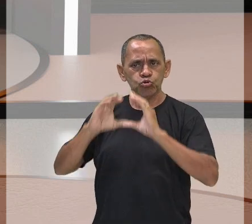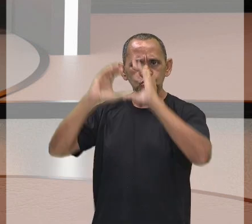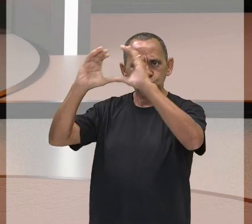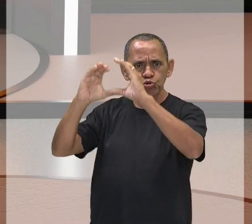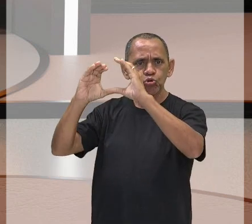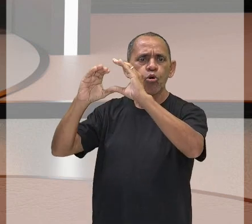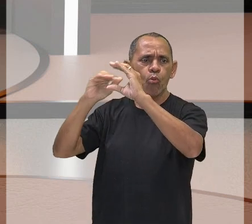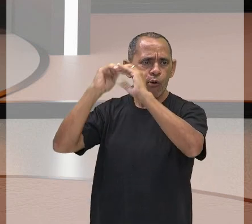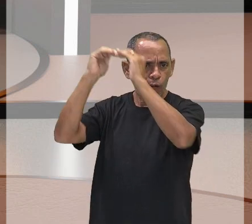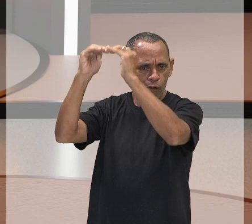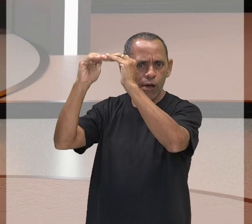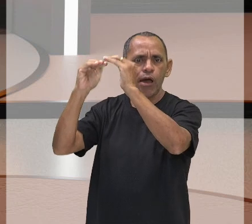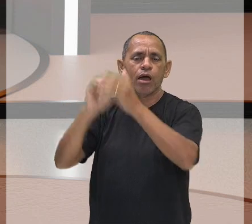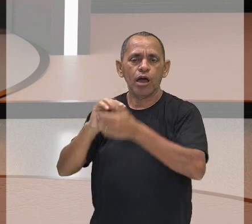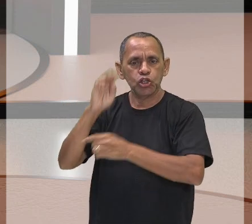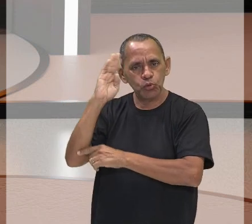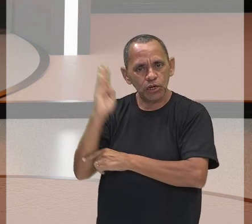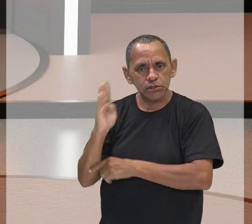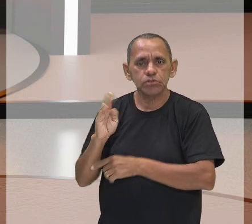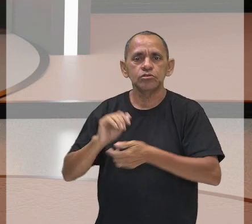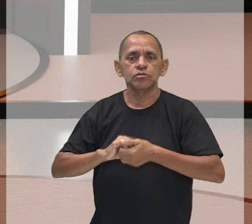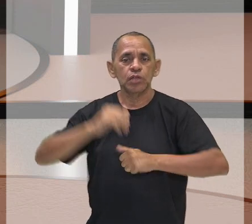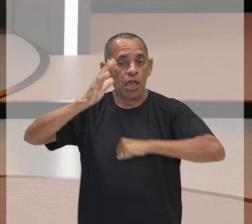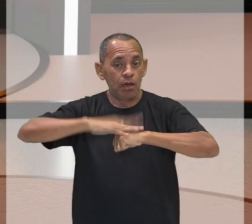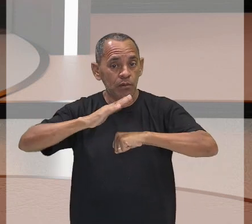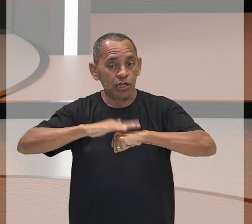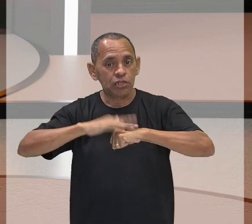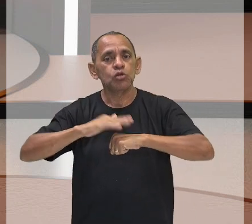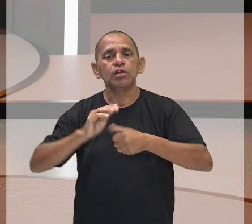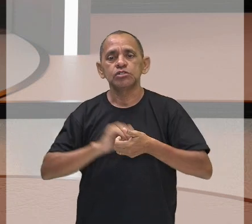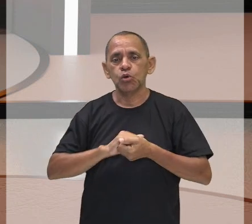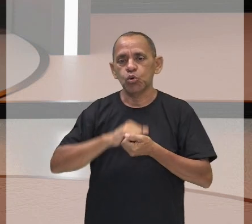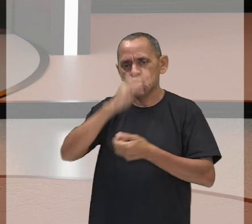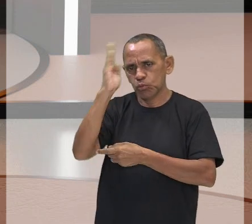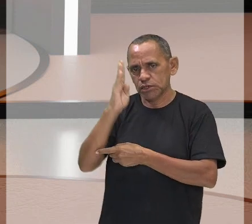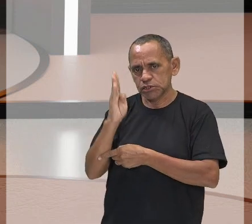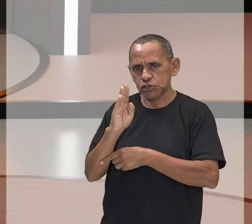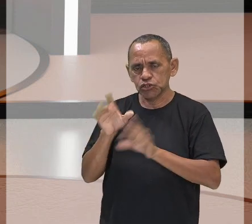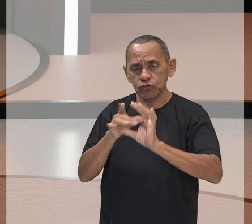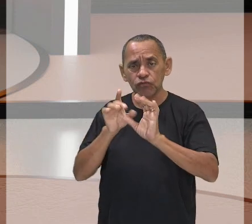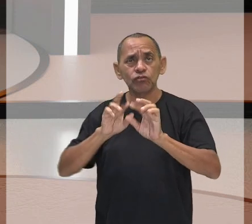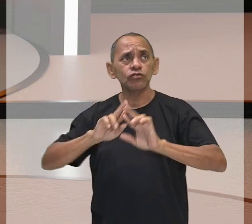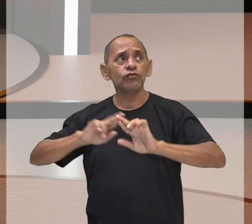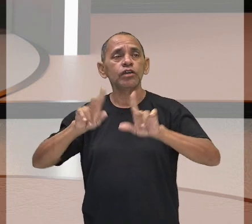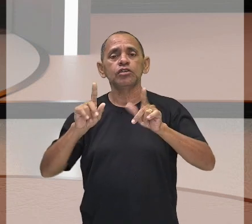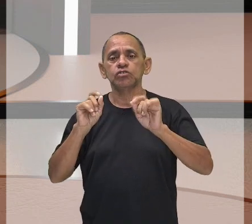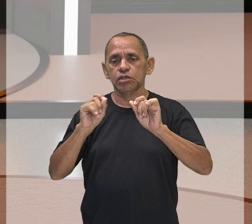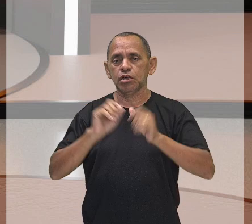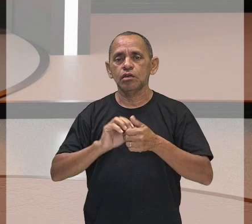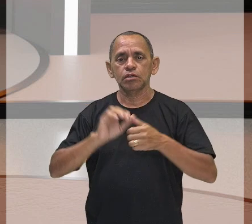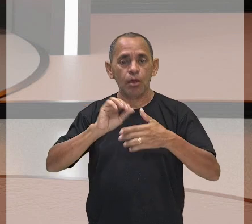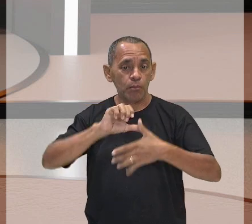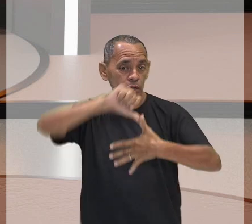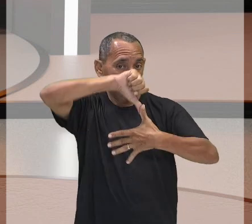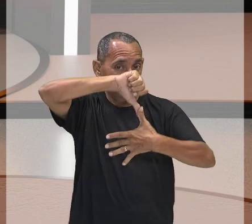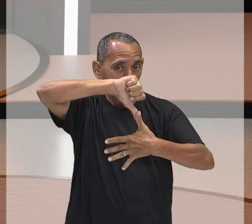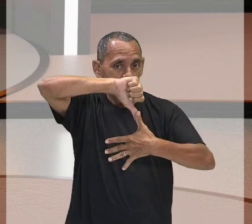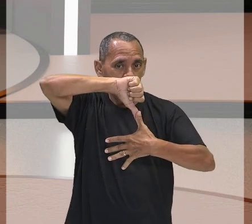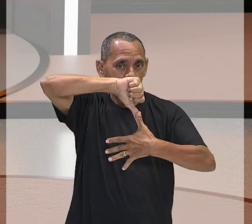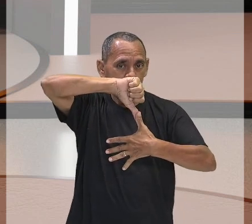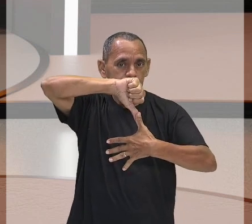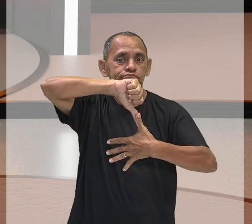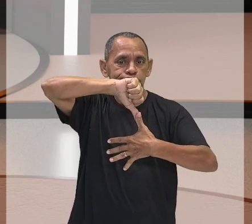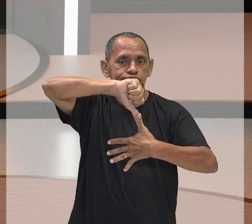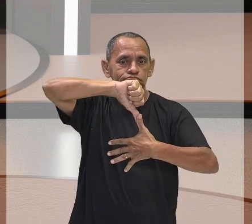emancipação política brasileira, diferente de outras independências na América do Sul, não acontece